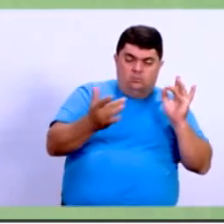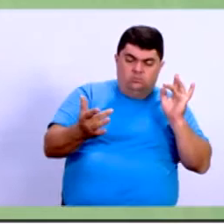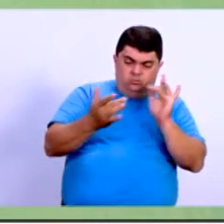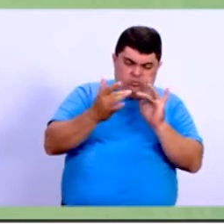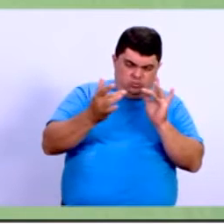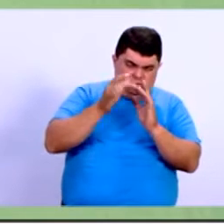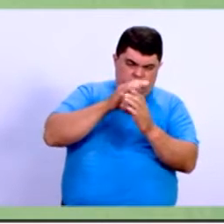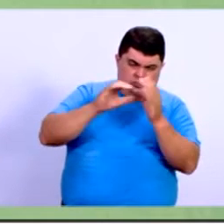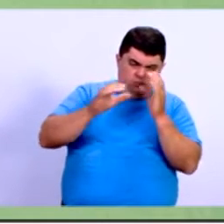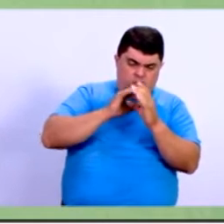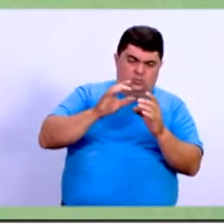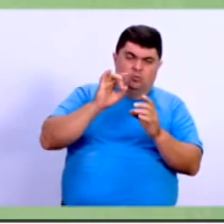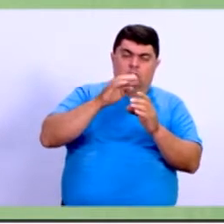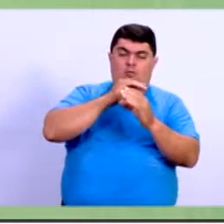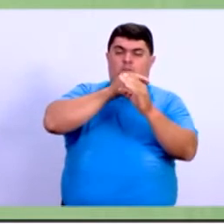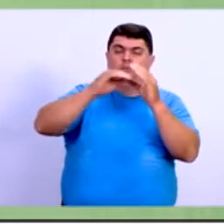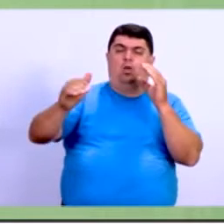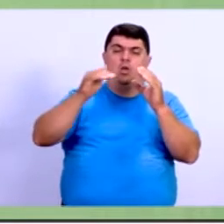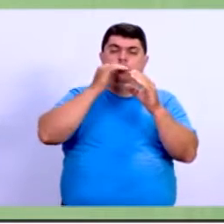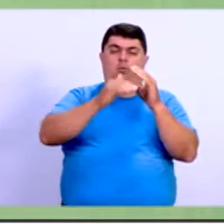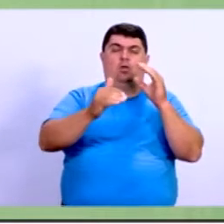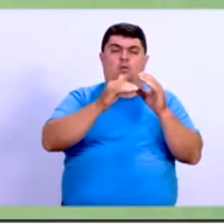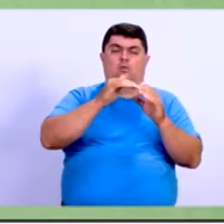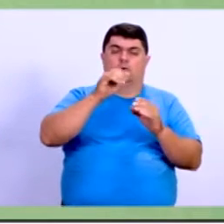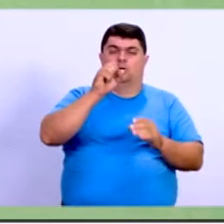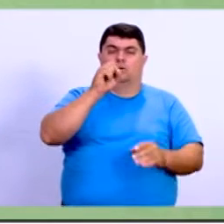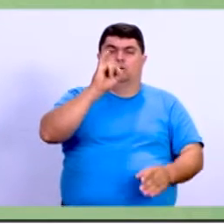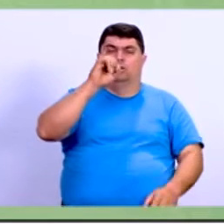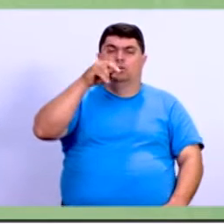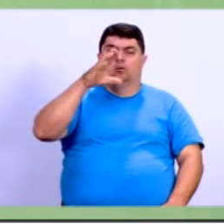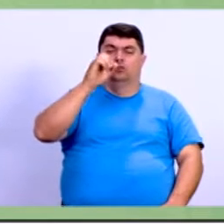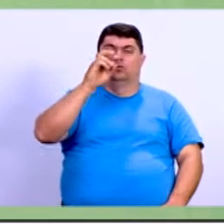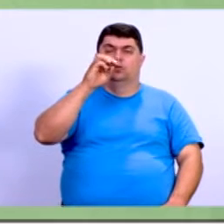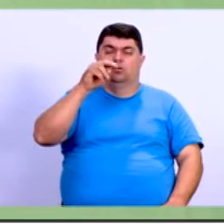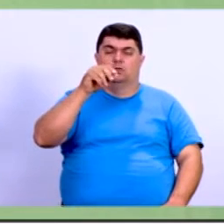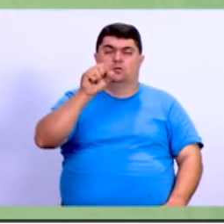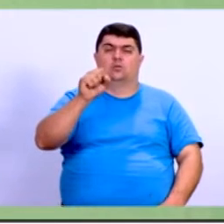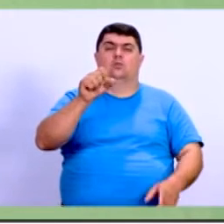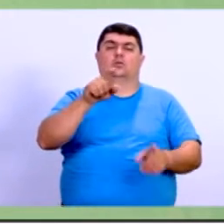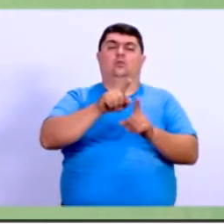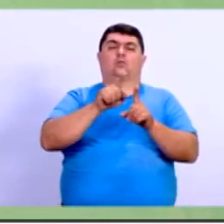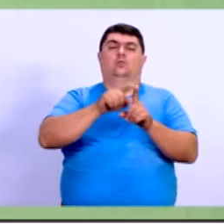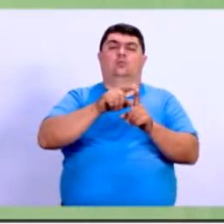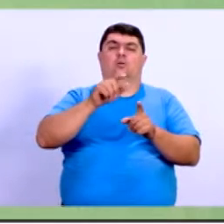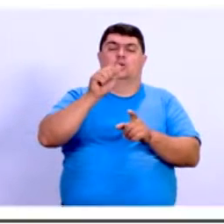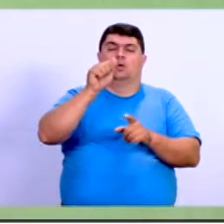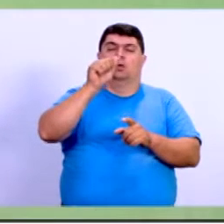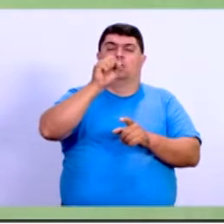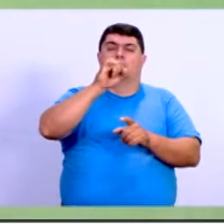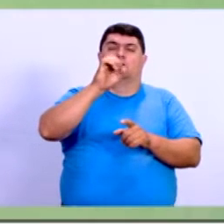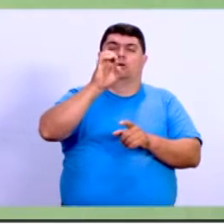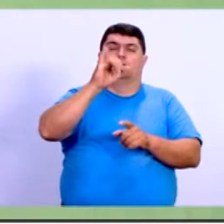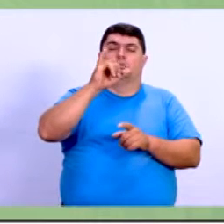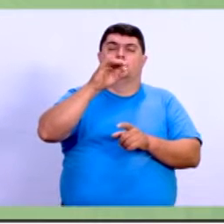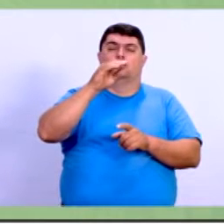ser simples, síncronas, assíncronas, de retorno ou reflexiva.